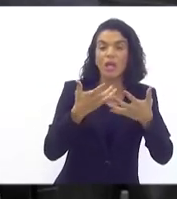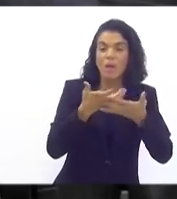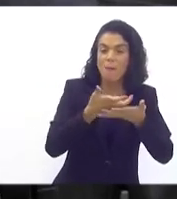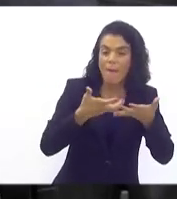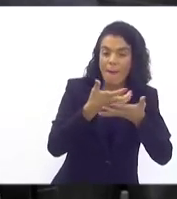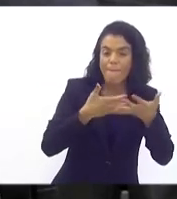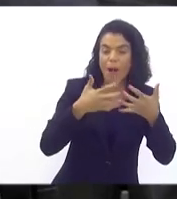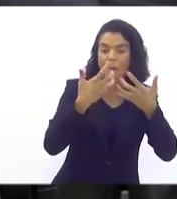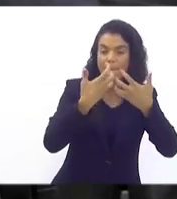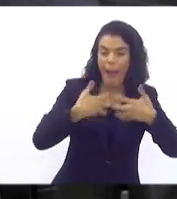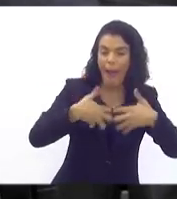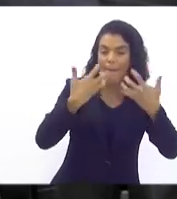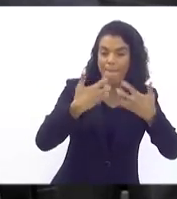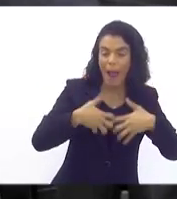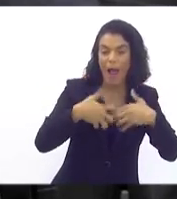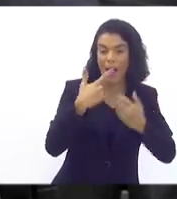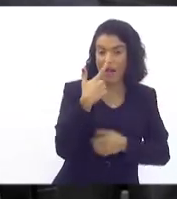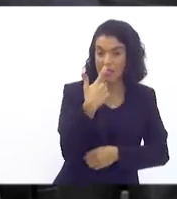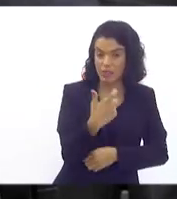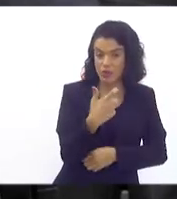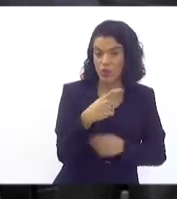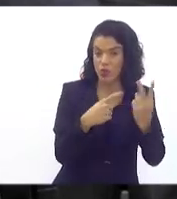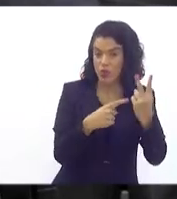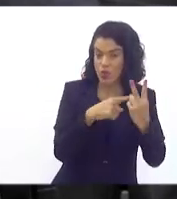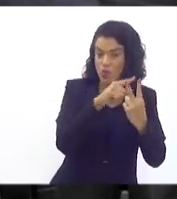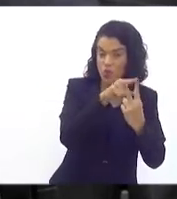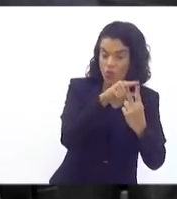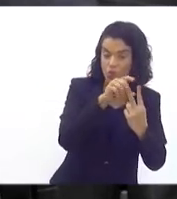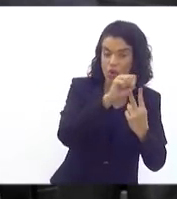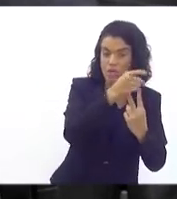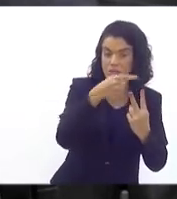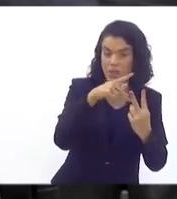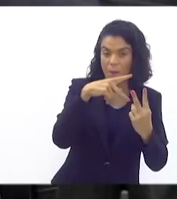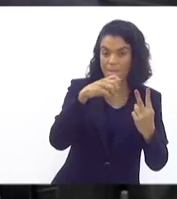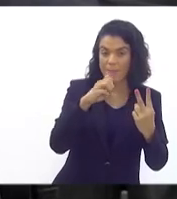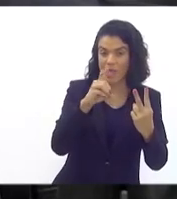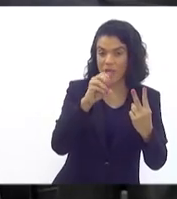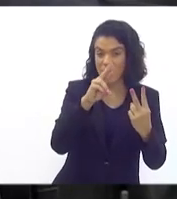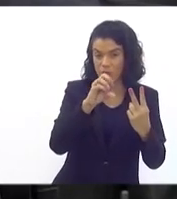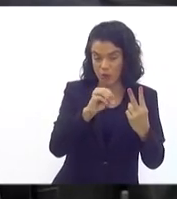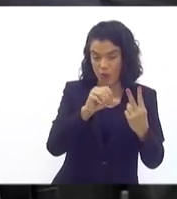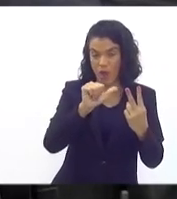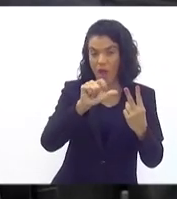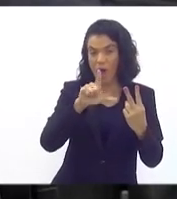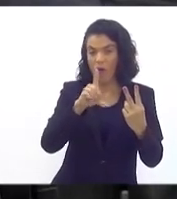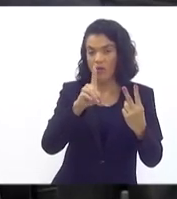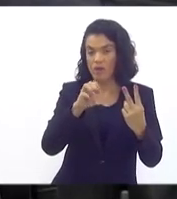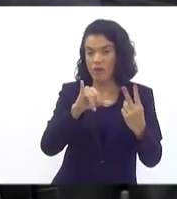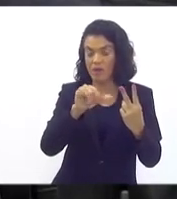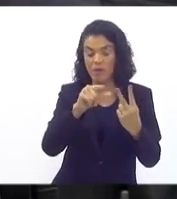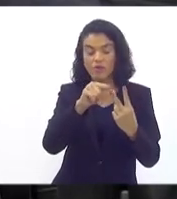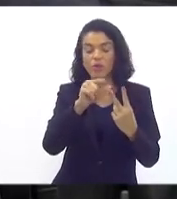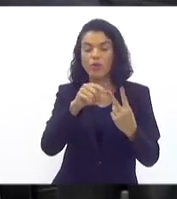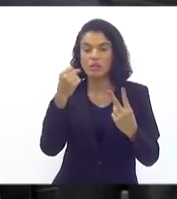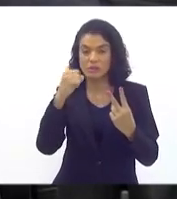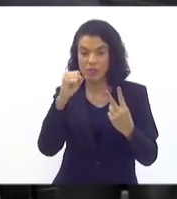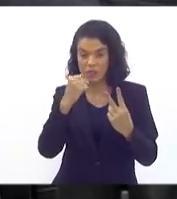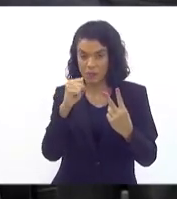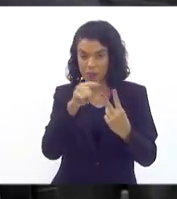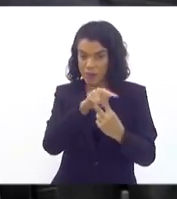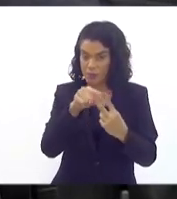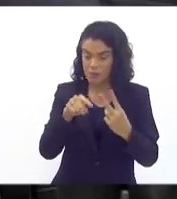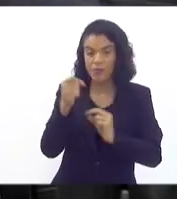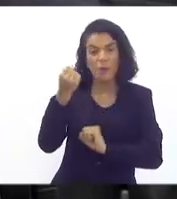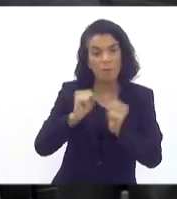processam derivados em São Pedro da Aldeia e outra em Seropédica gás verde que são produtoras desse